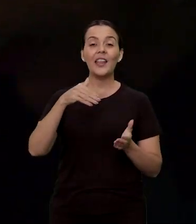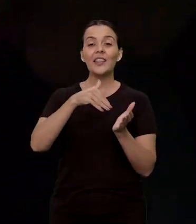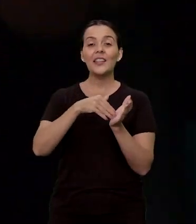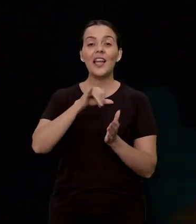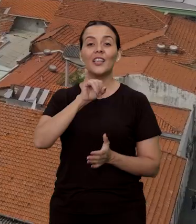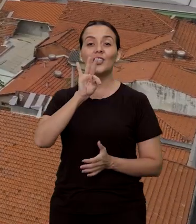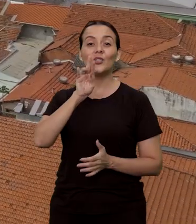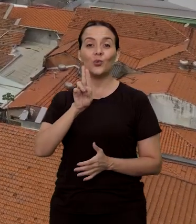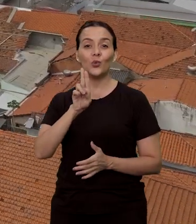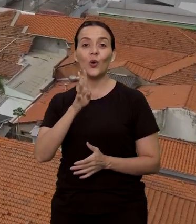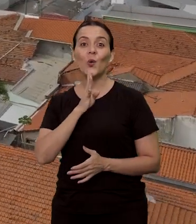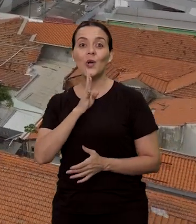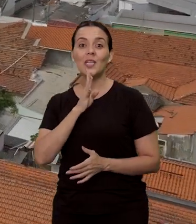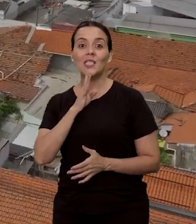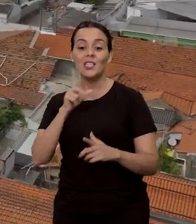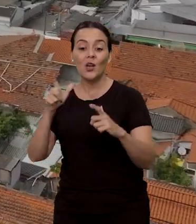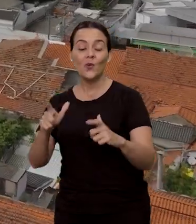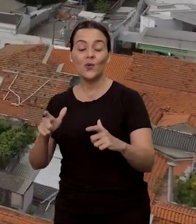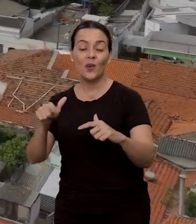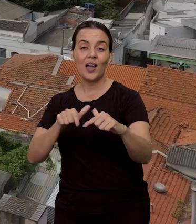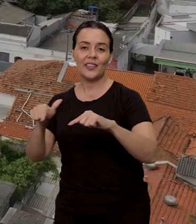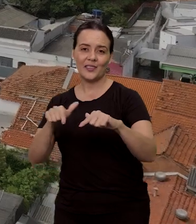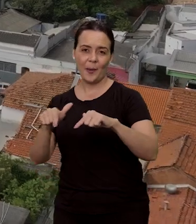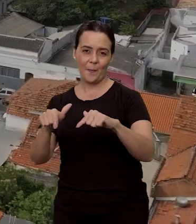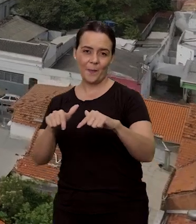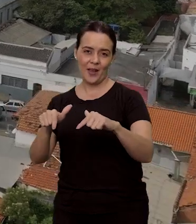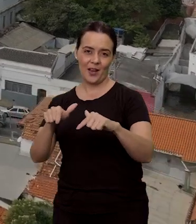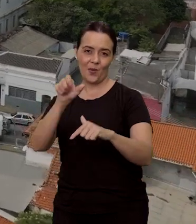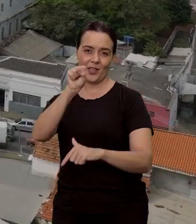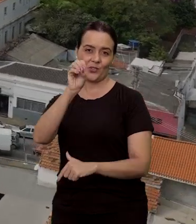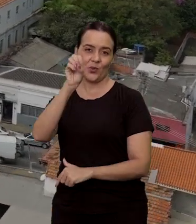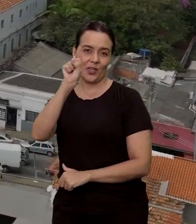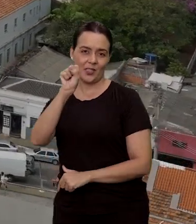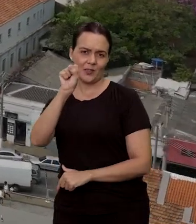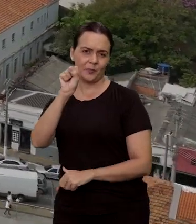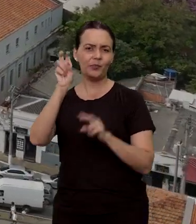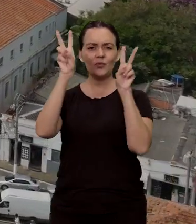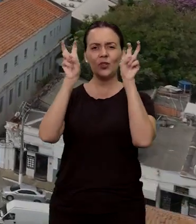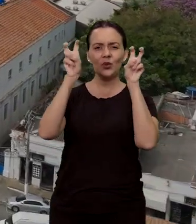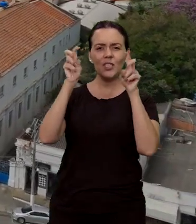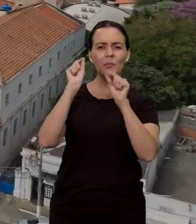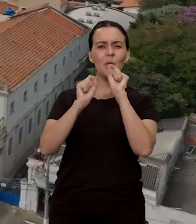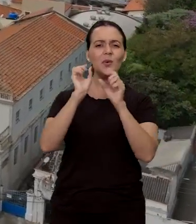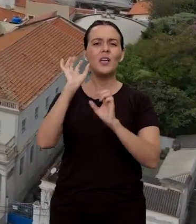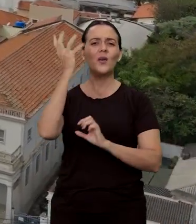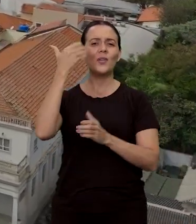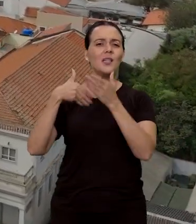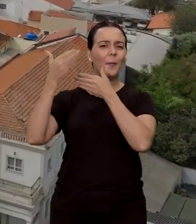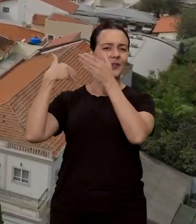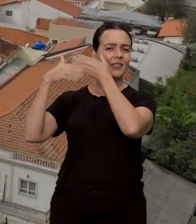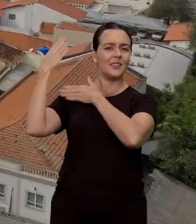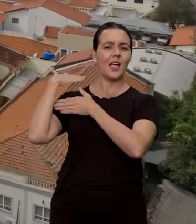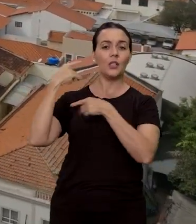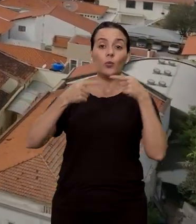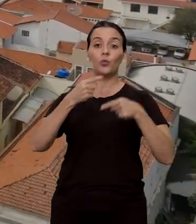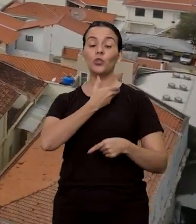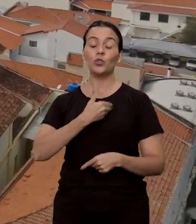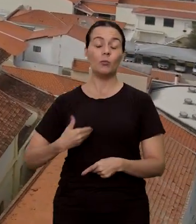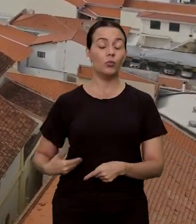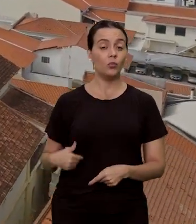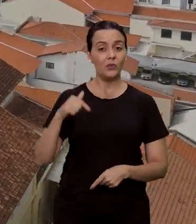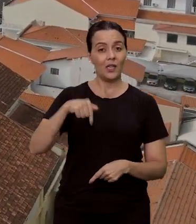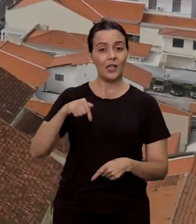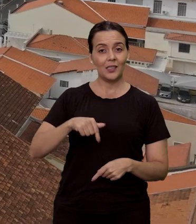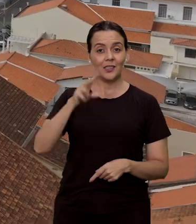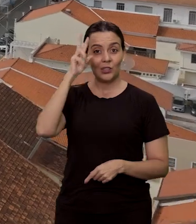sua organização. Para esse papo, a gente vai falar sobre o que aconteceu no passado, quais foram essas políticas públicas que marcam a